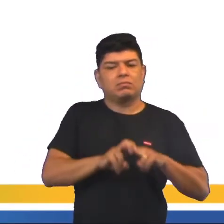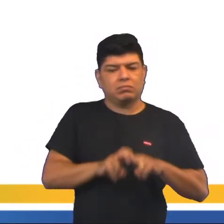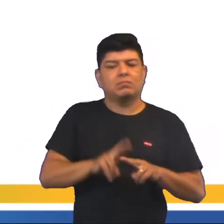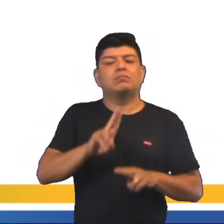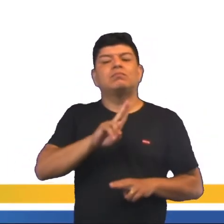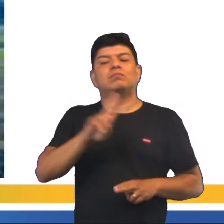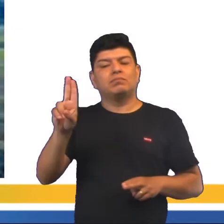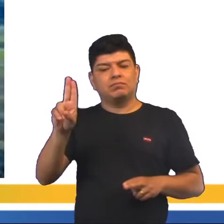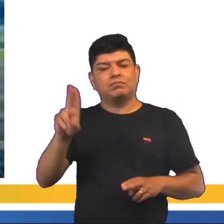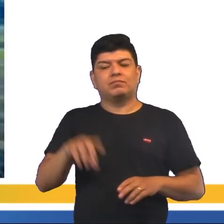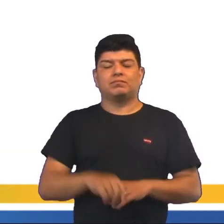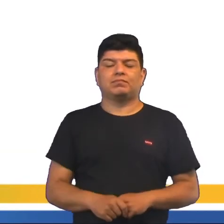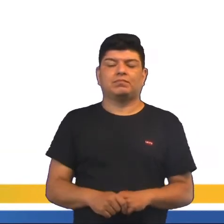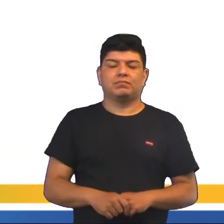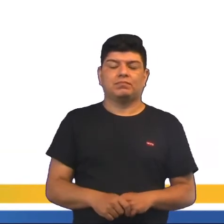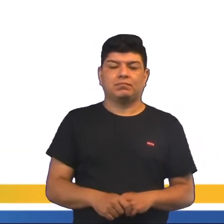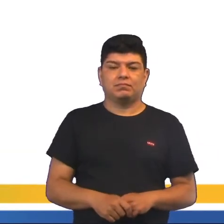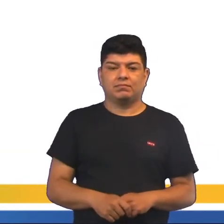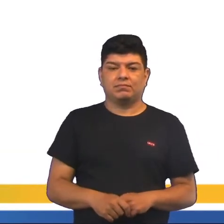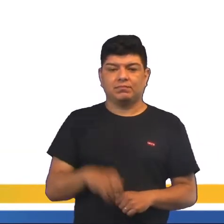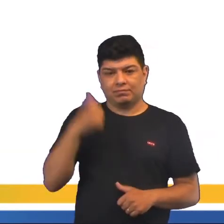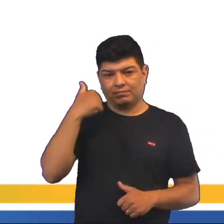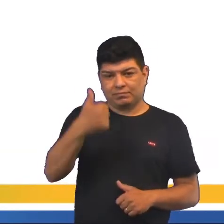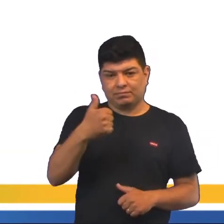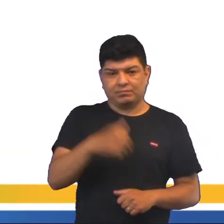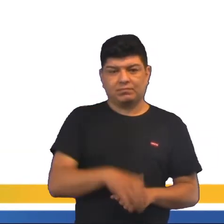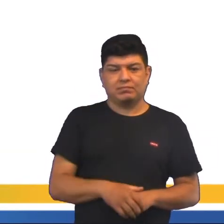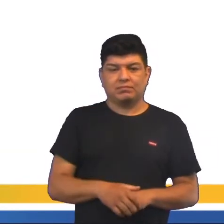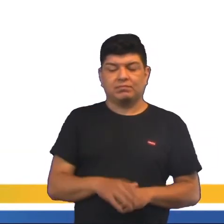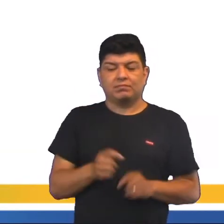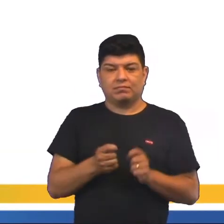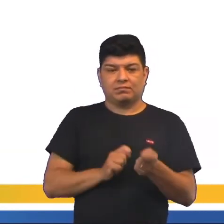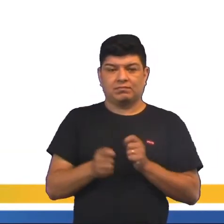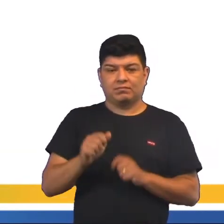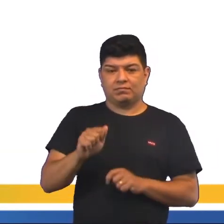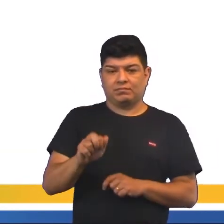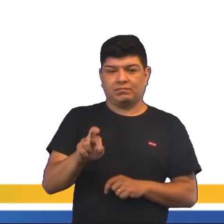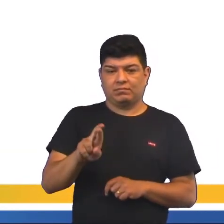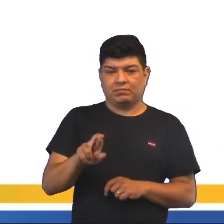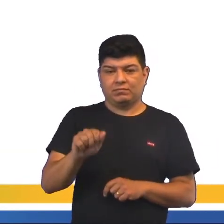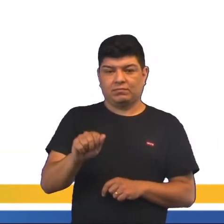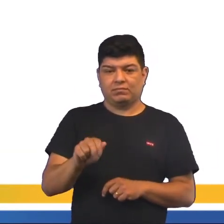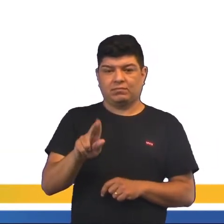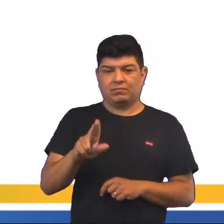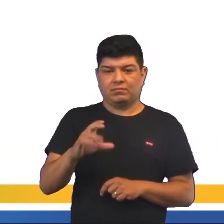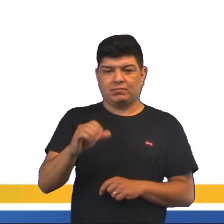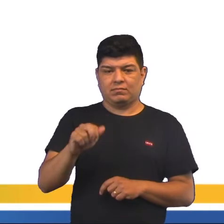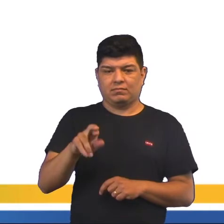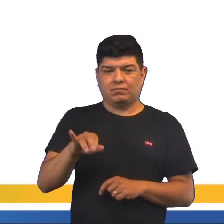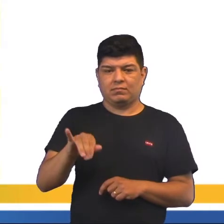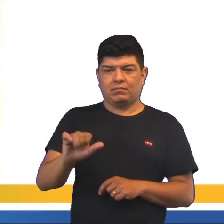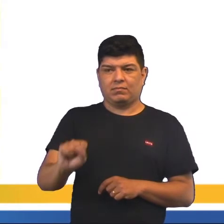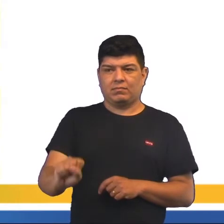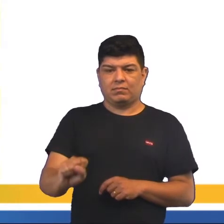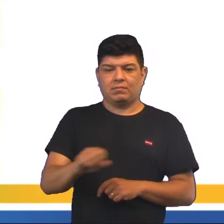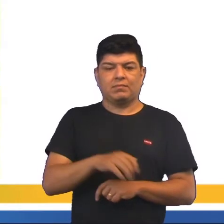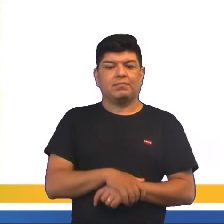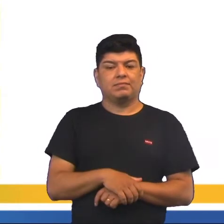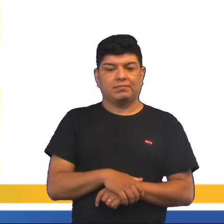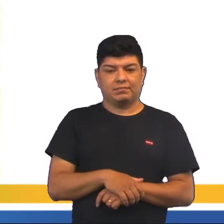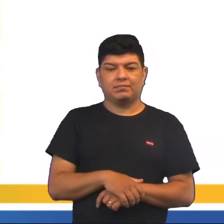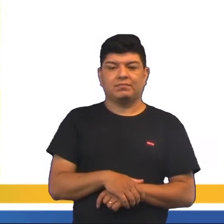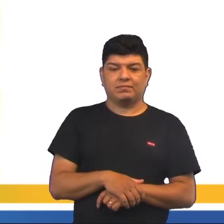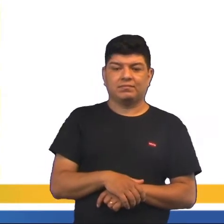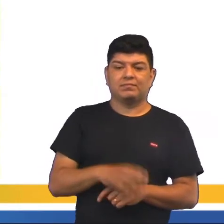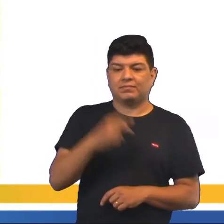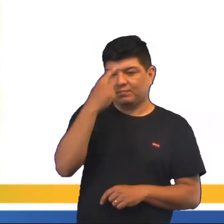a denominação mares de morros. Tá entendido aí? Vamos então para os domínios de araucárias. Então, quando a gente fala de araucária,